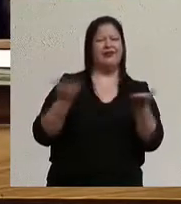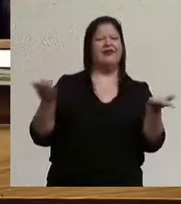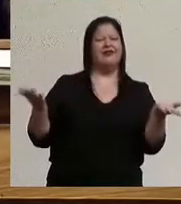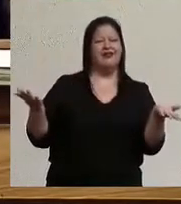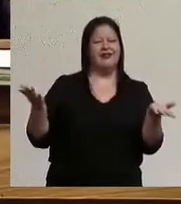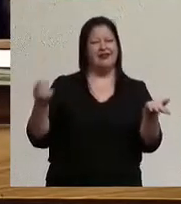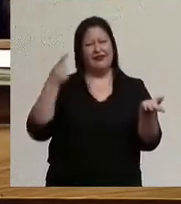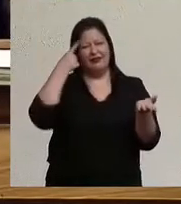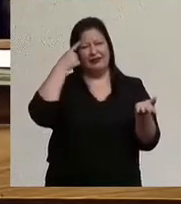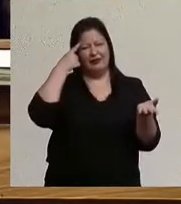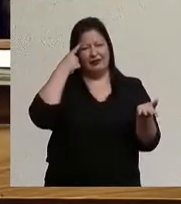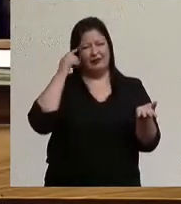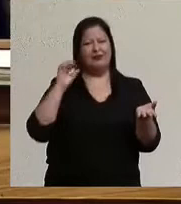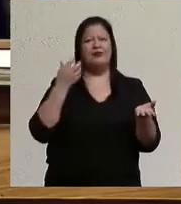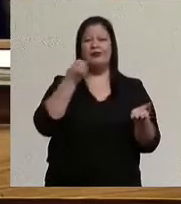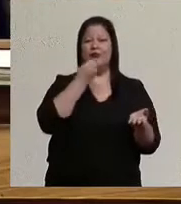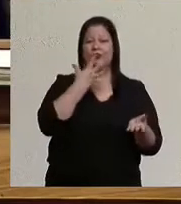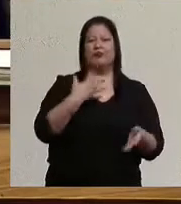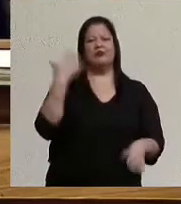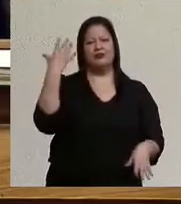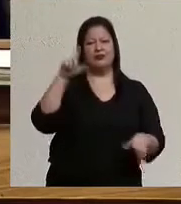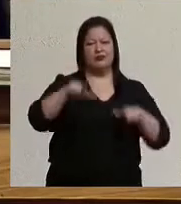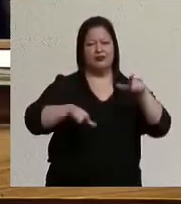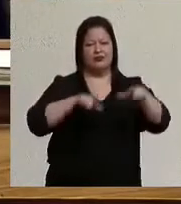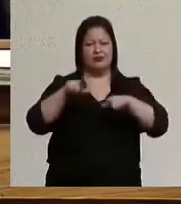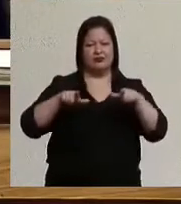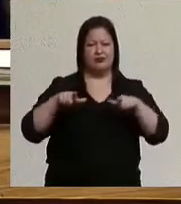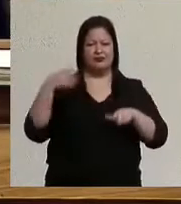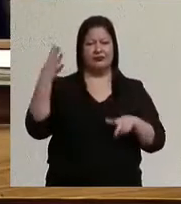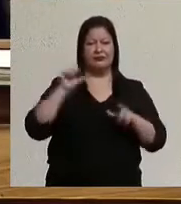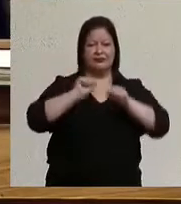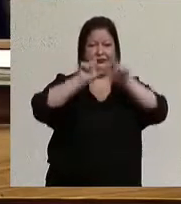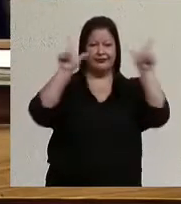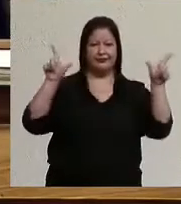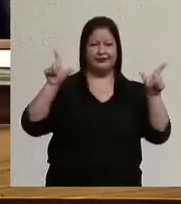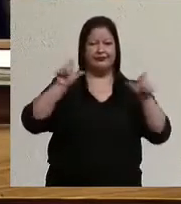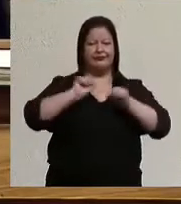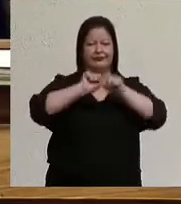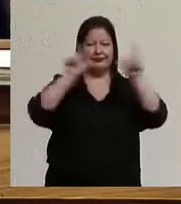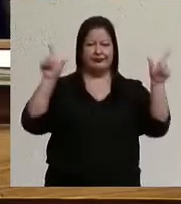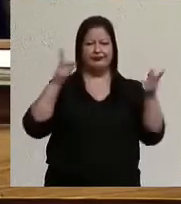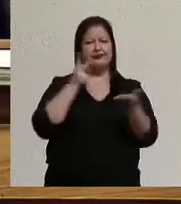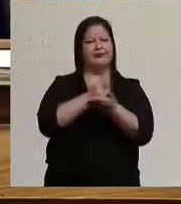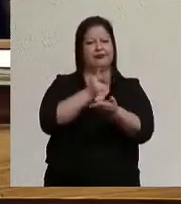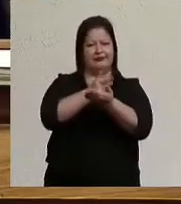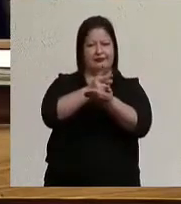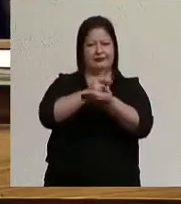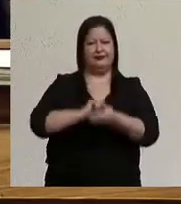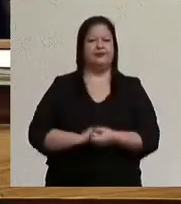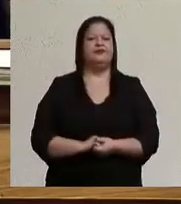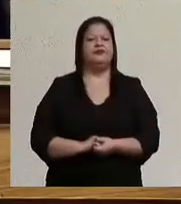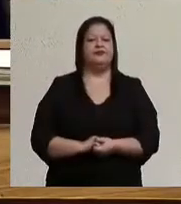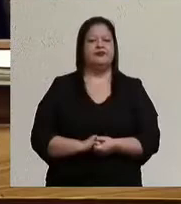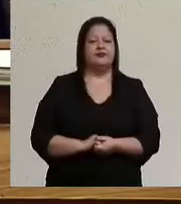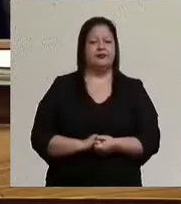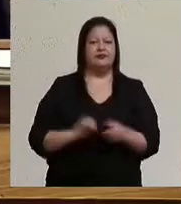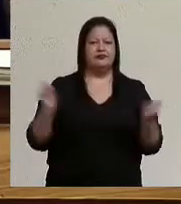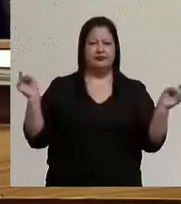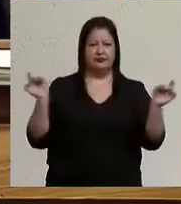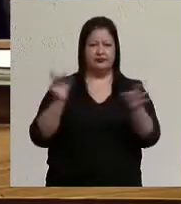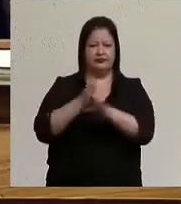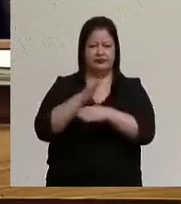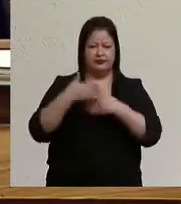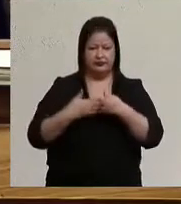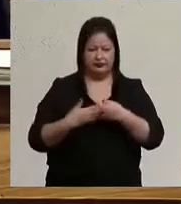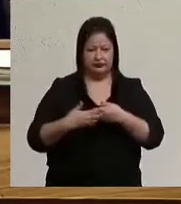por isso que a gente deixa marca e deixou um belo de um legado é transparência e a verdade sempre entendeu E é isso